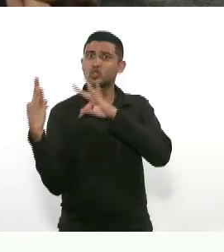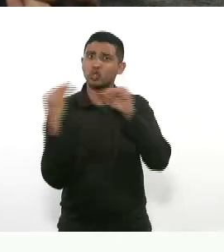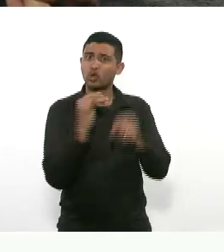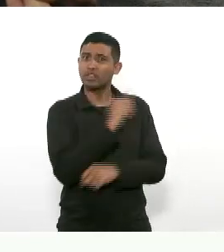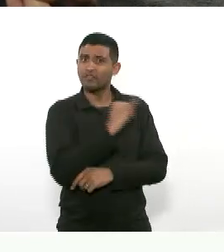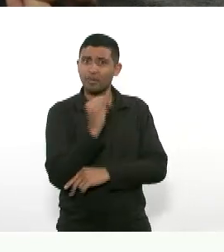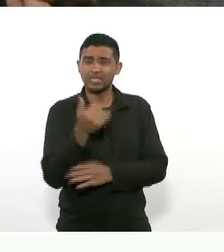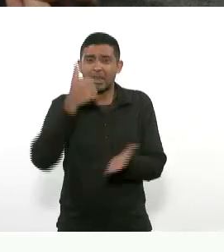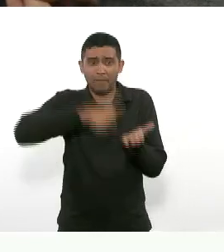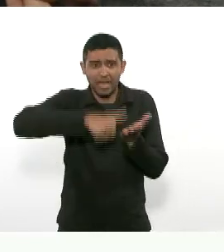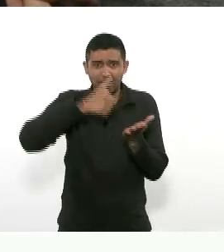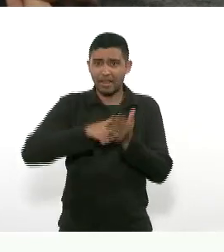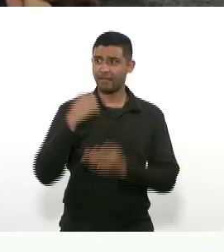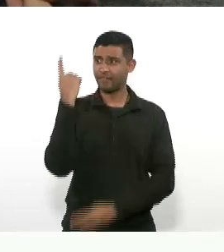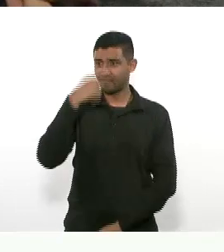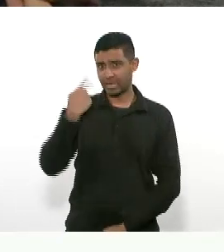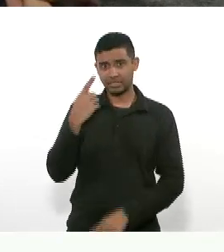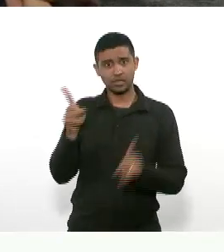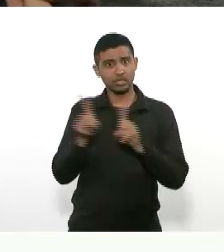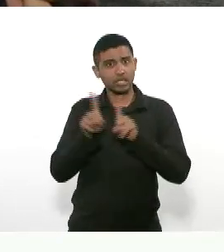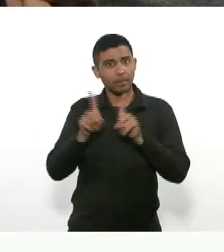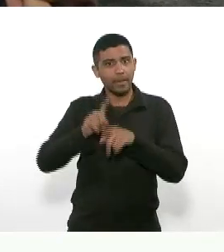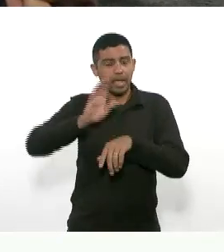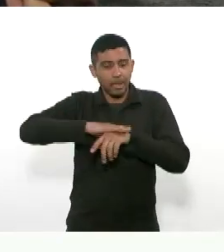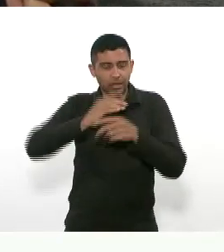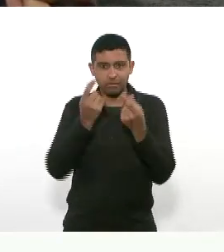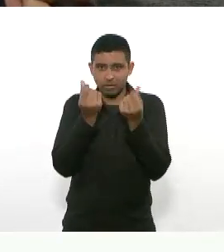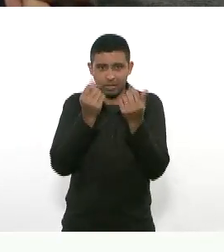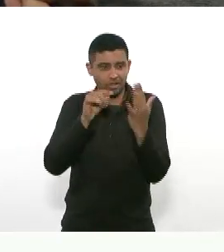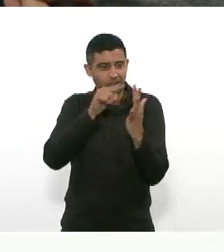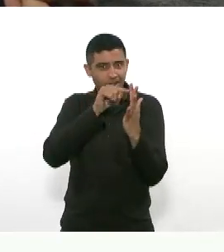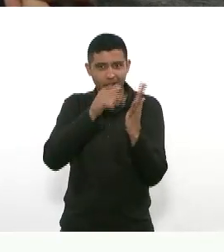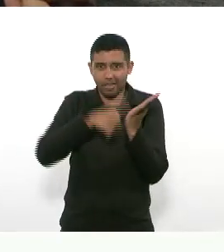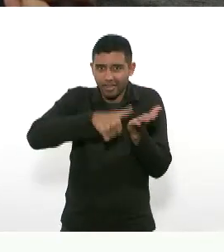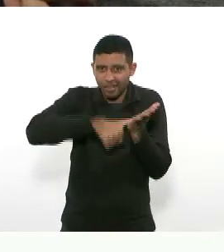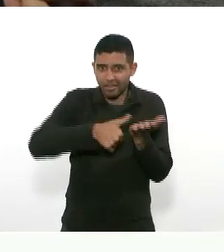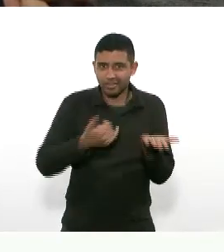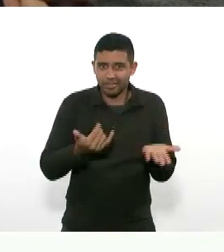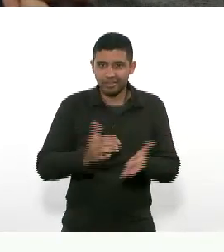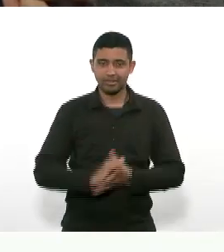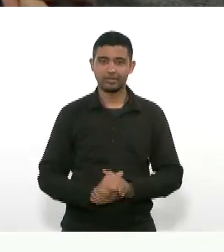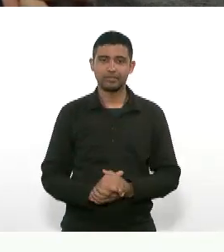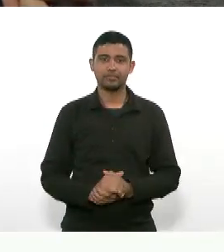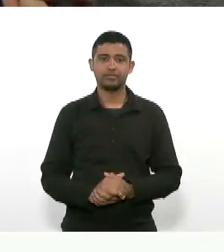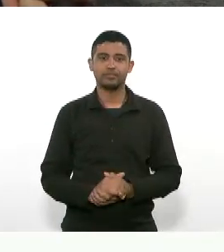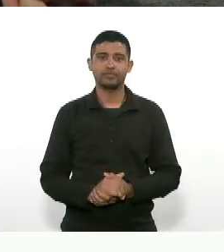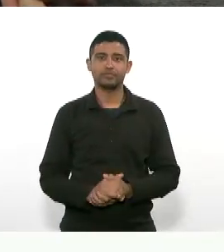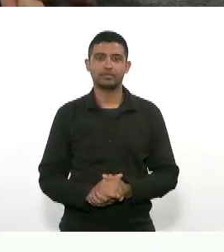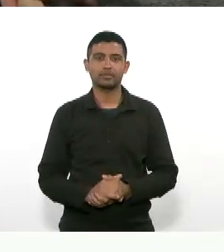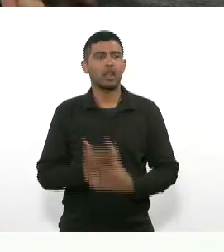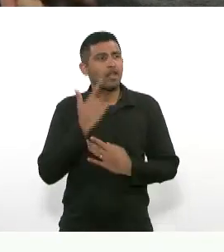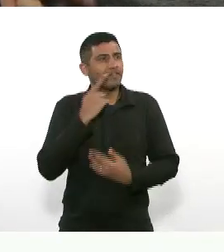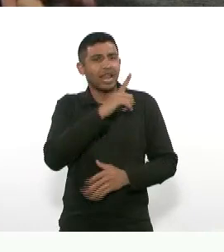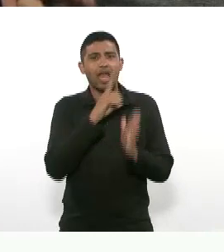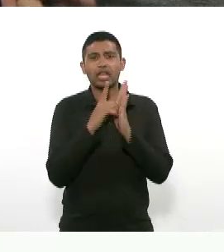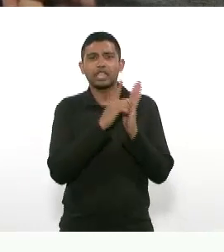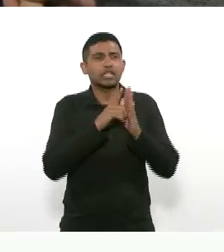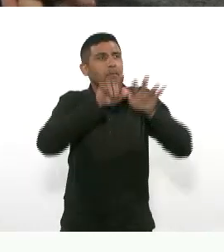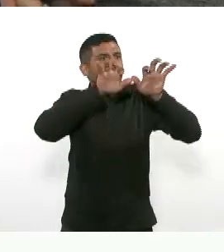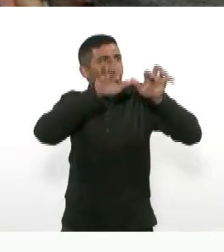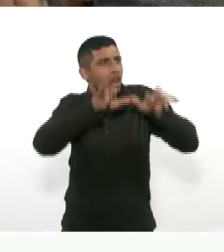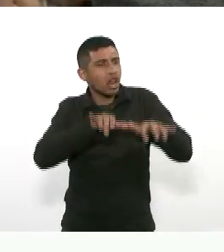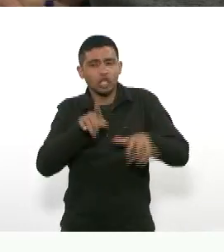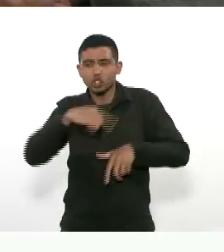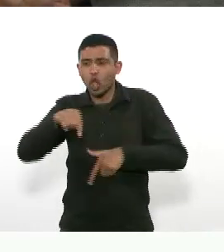biométrico facial e de impressões digitais. Ou seja, é na base gerida pelo DETRAN que a perícia